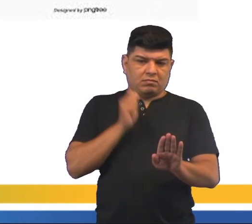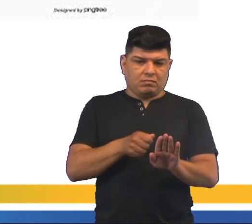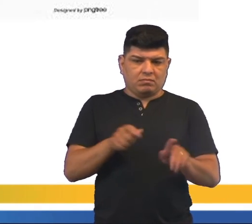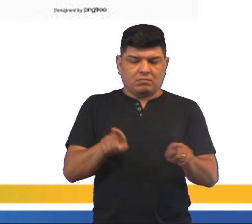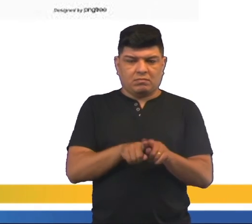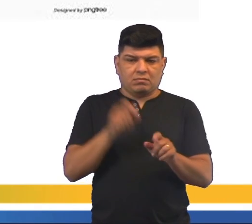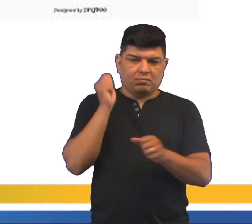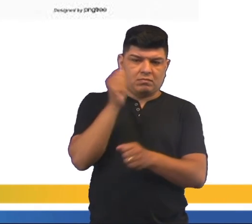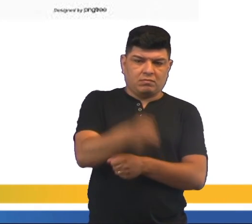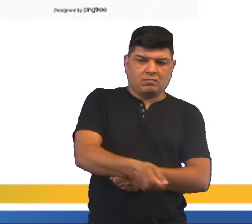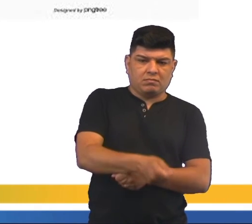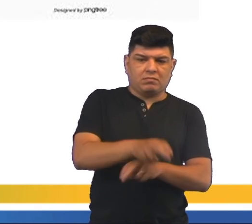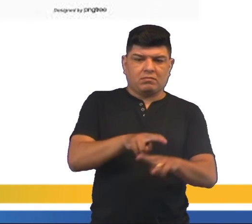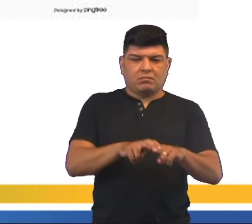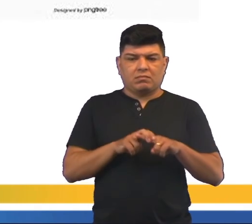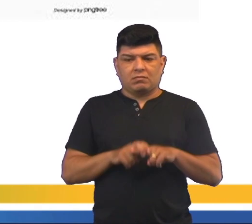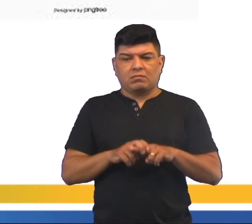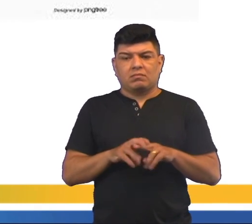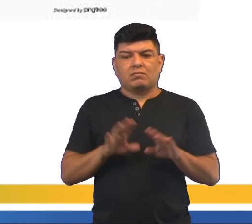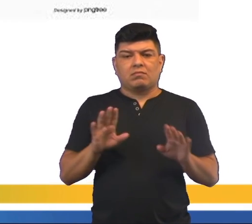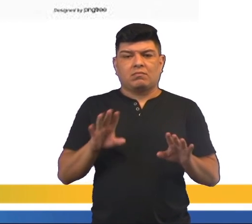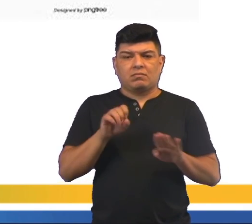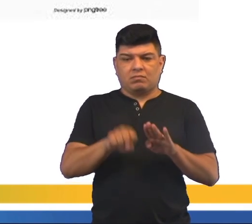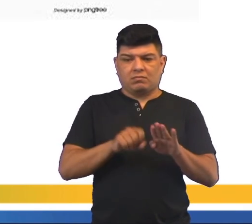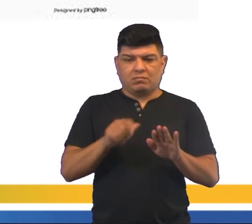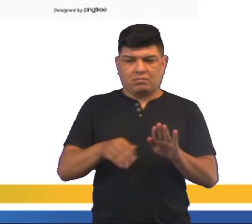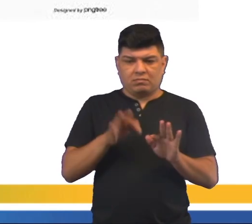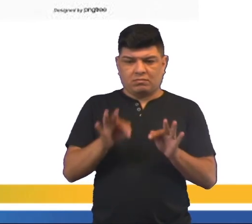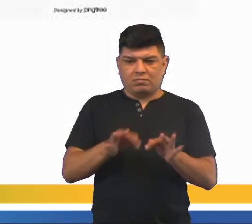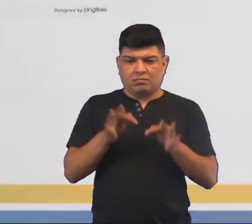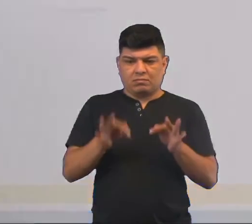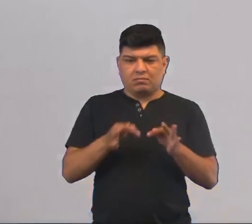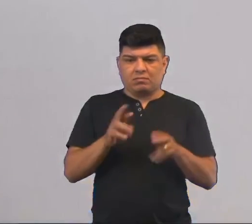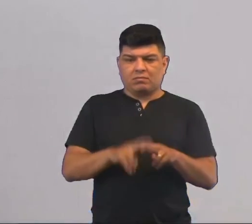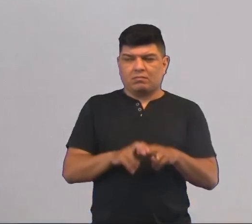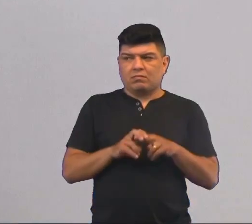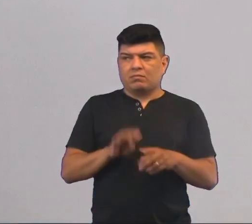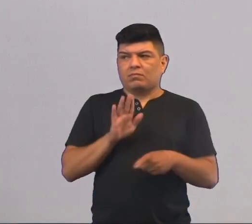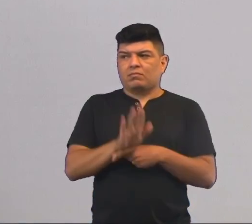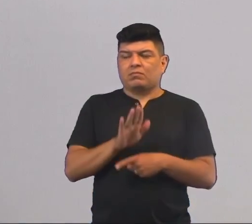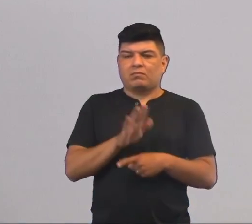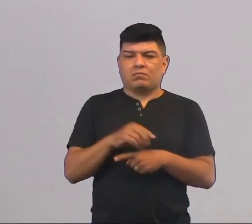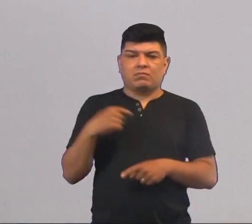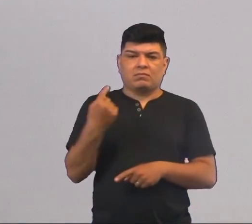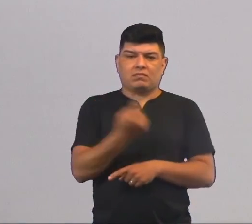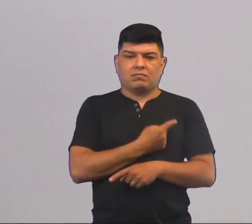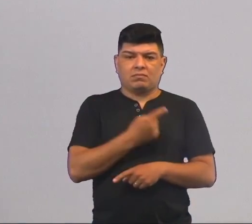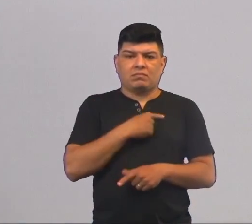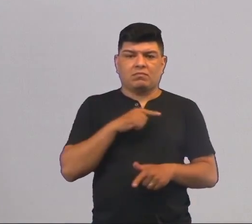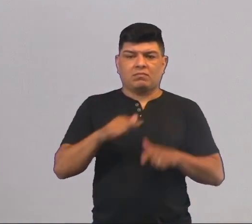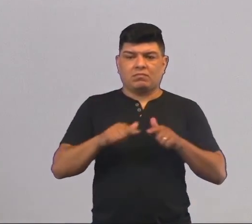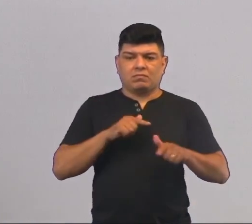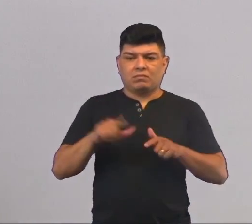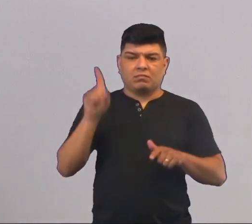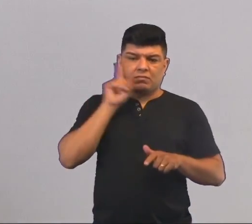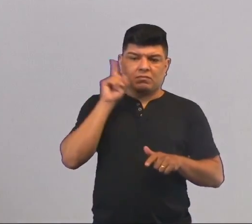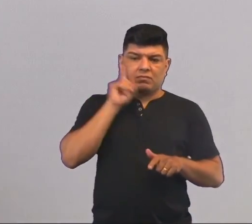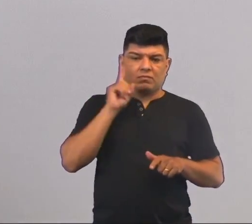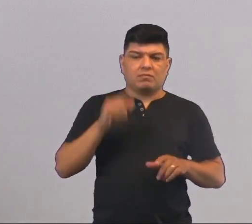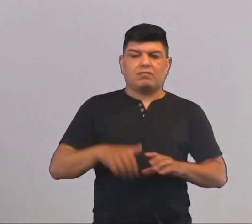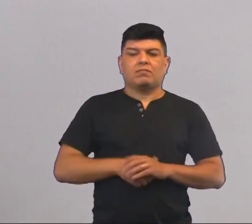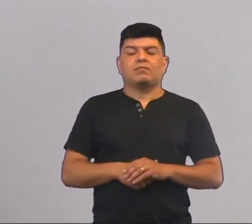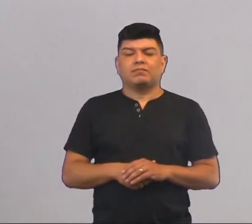martelos e nos Machados E essas máquinas simples como eu falei vão ajudar a nossa execução dos